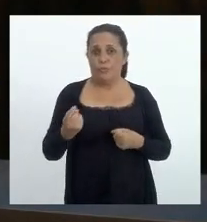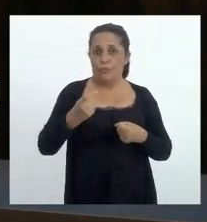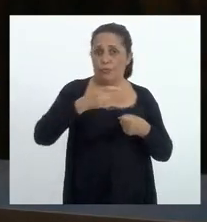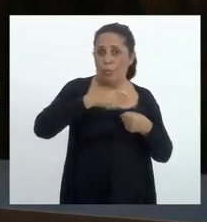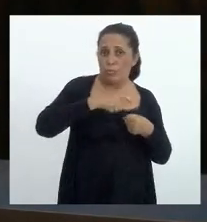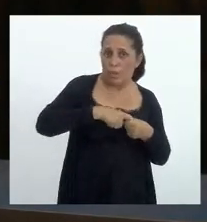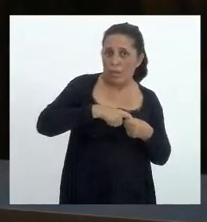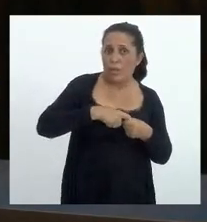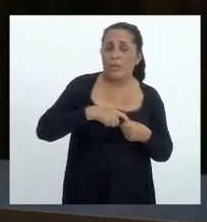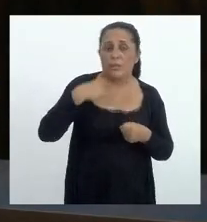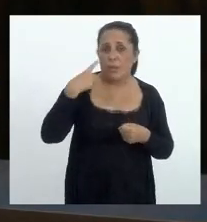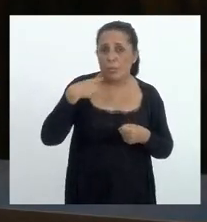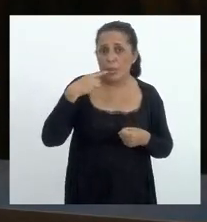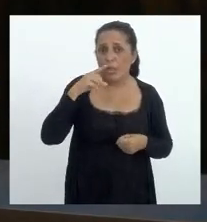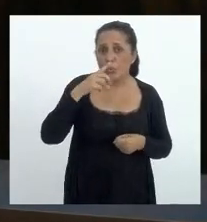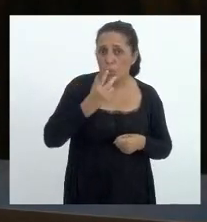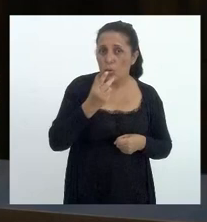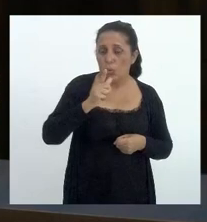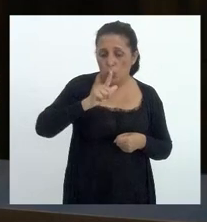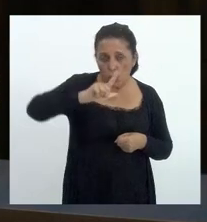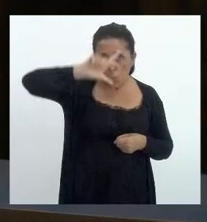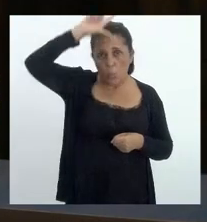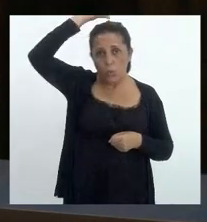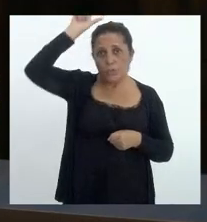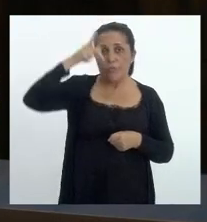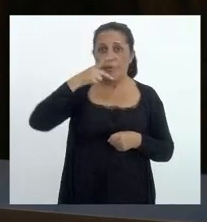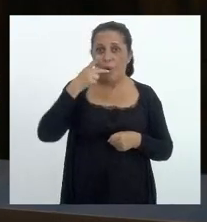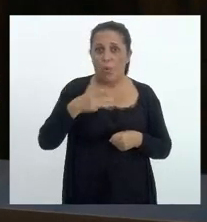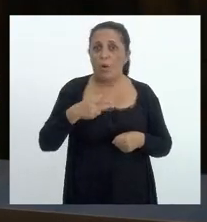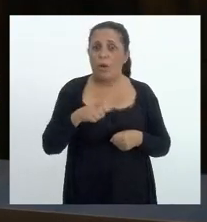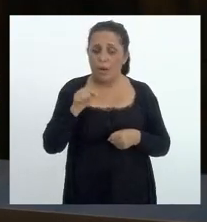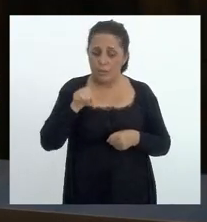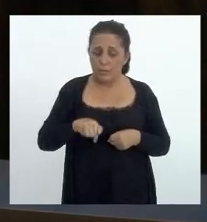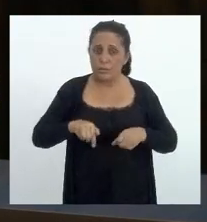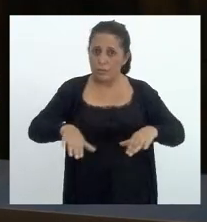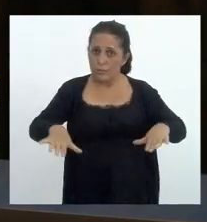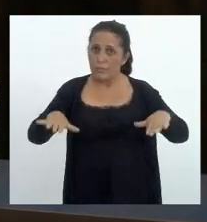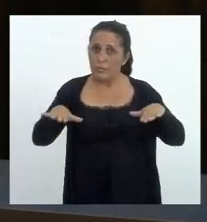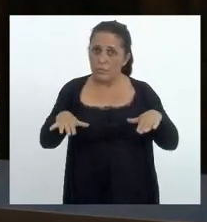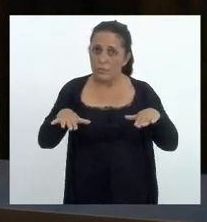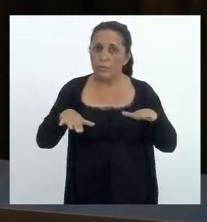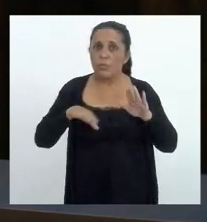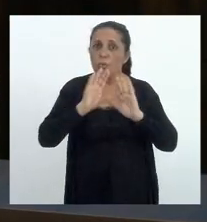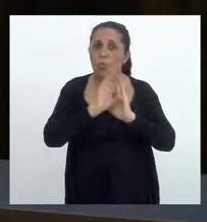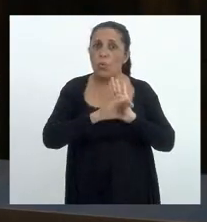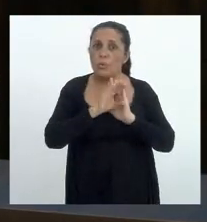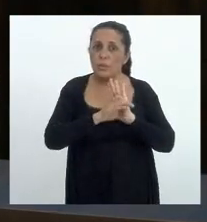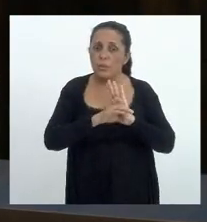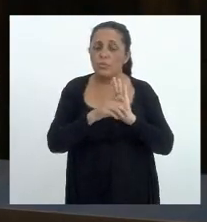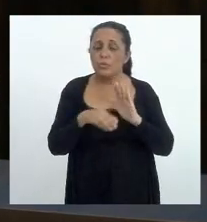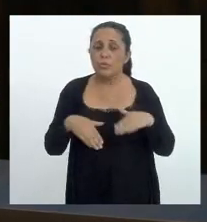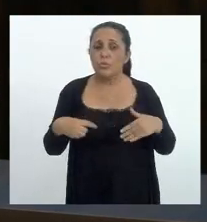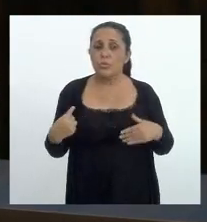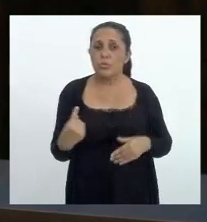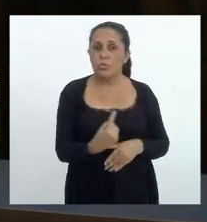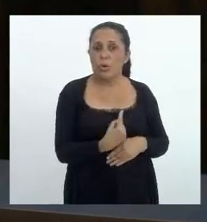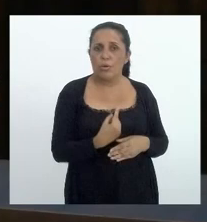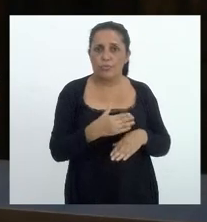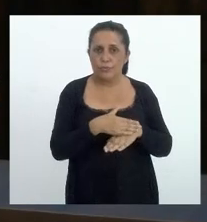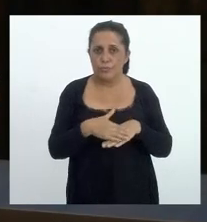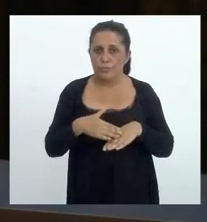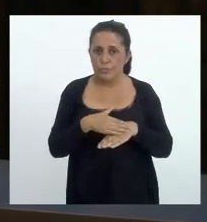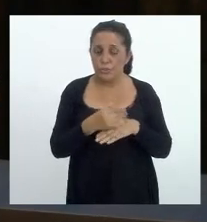Paulo bem disse no início dessa audiência, que sobre esse conceito que nós estamos tratando, sobre o conceito de